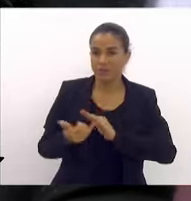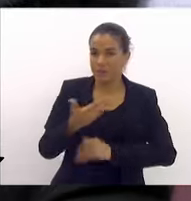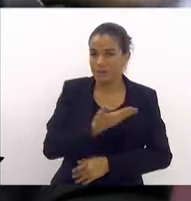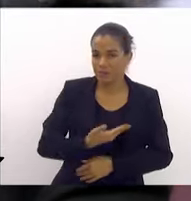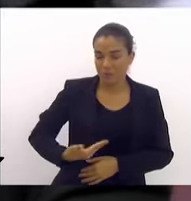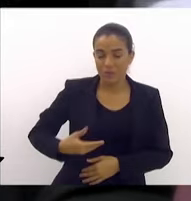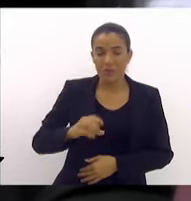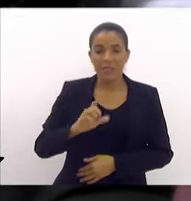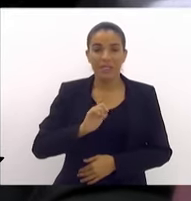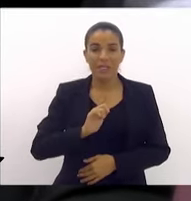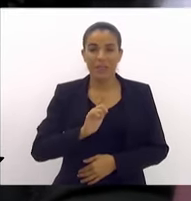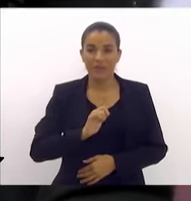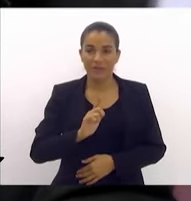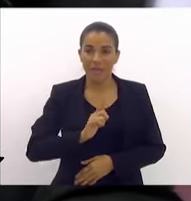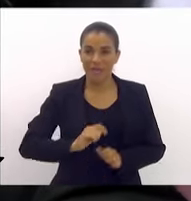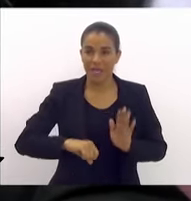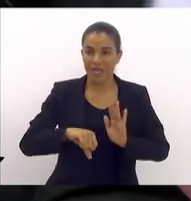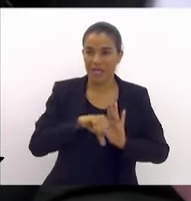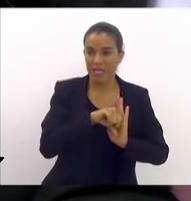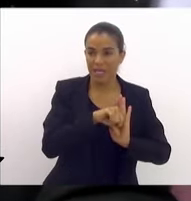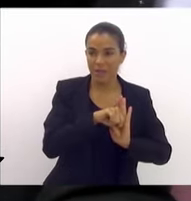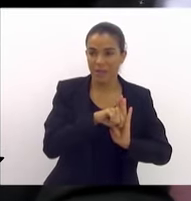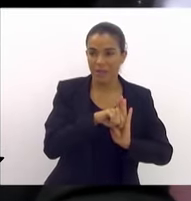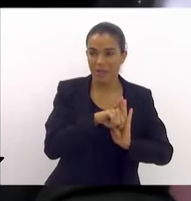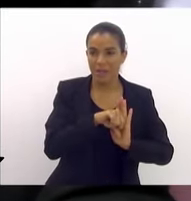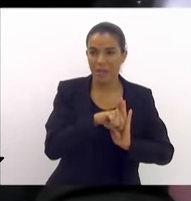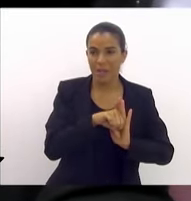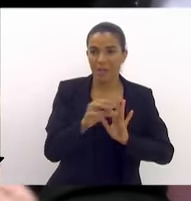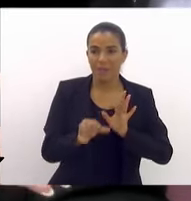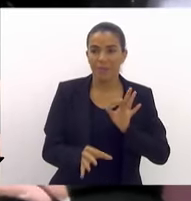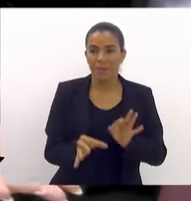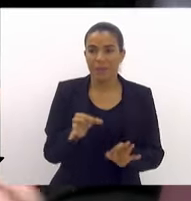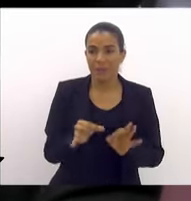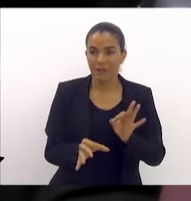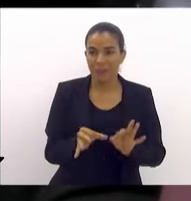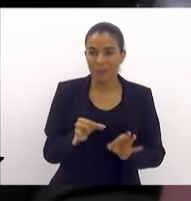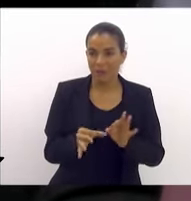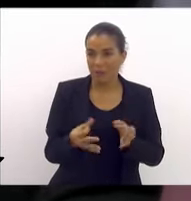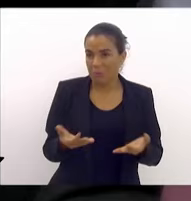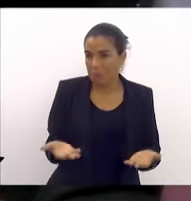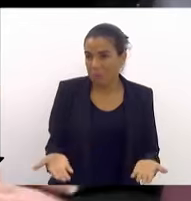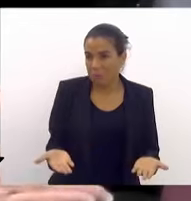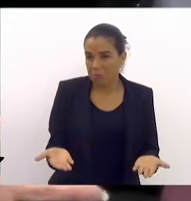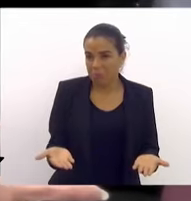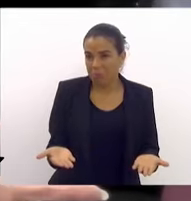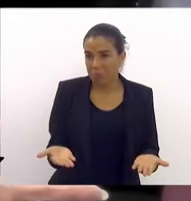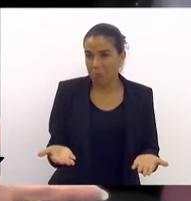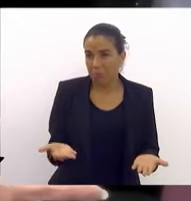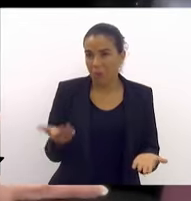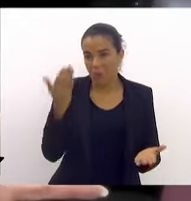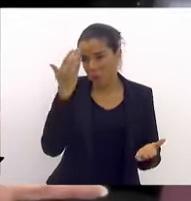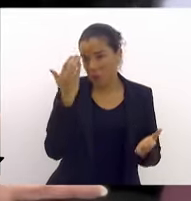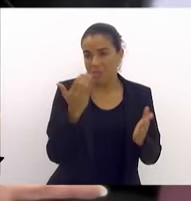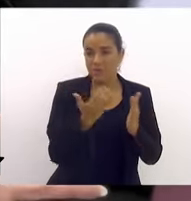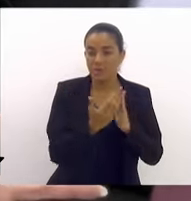houver ilícito penal ou não cumprimento dos artigos 2º, 3º e 4º desta lei.